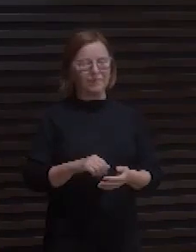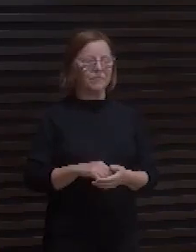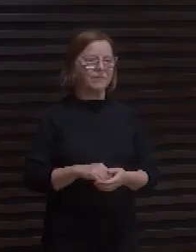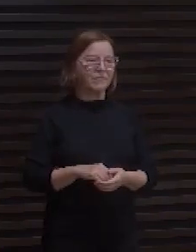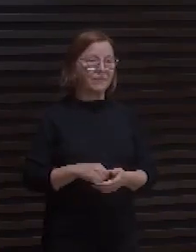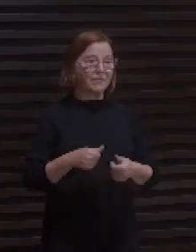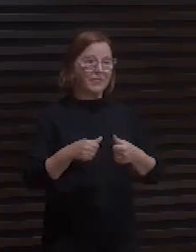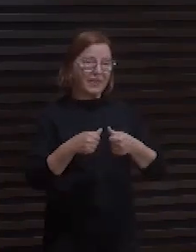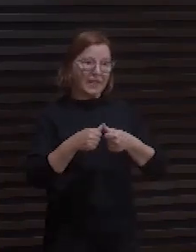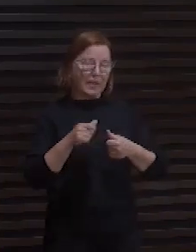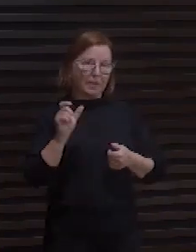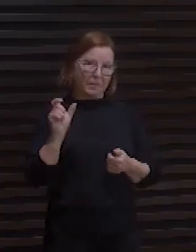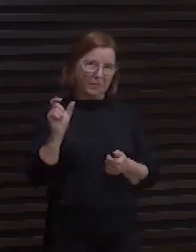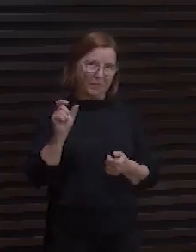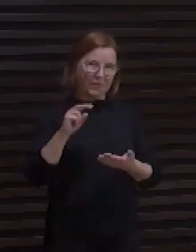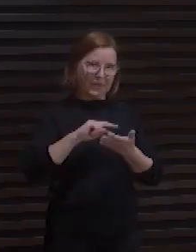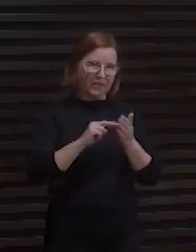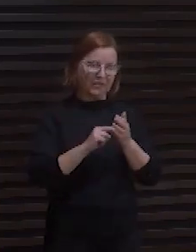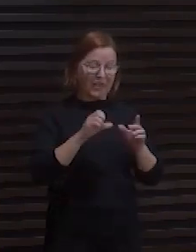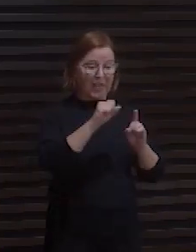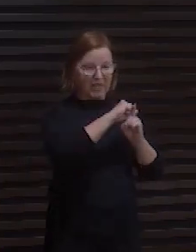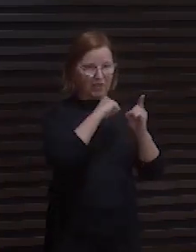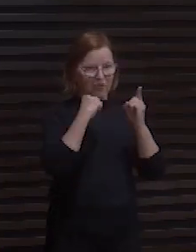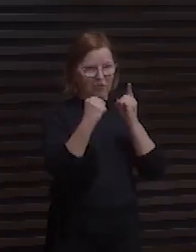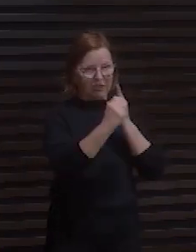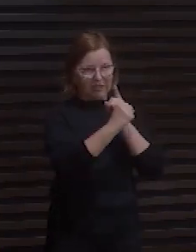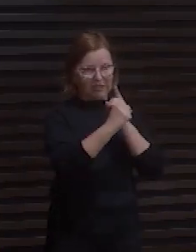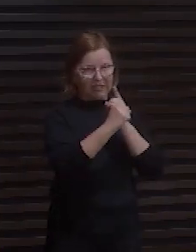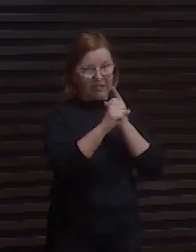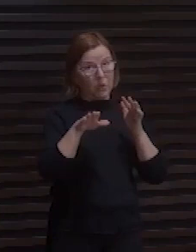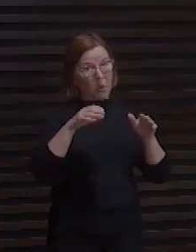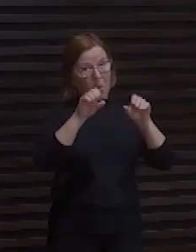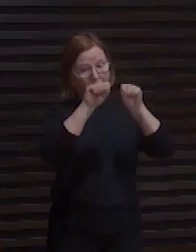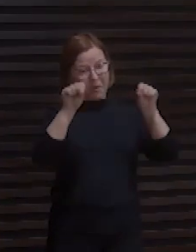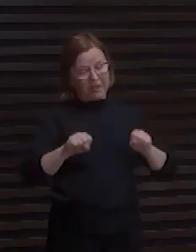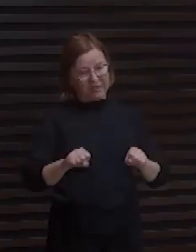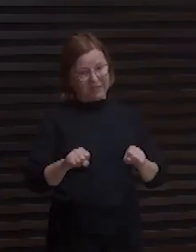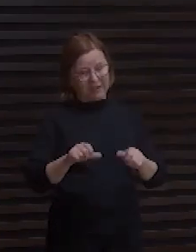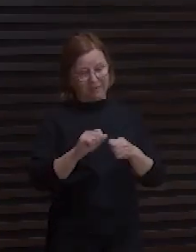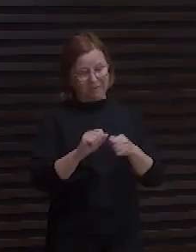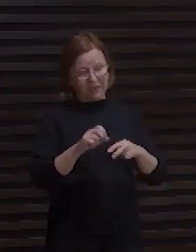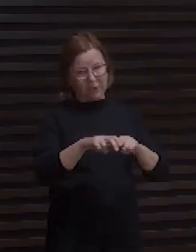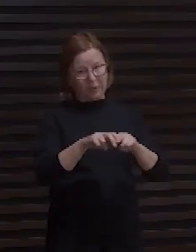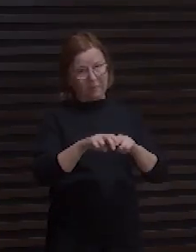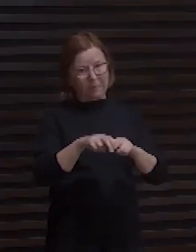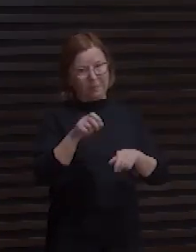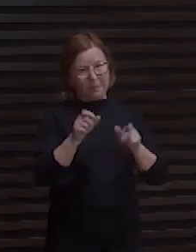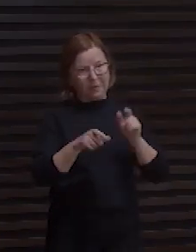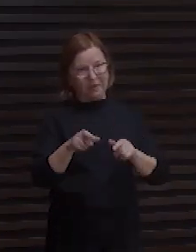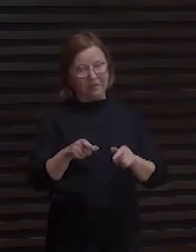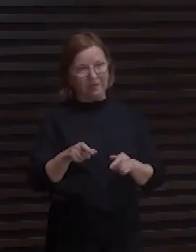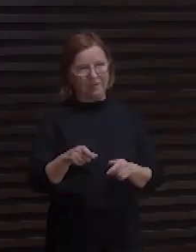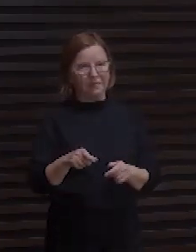Essa palavra significa a sociedade ou o sistema elaborado pelo homem na tentativa de obter